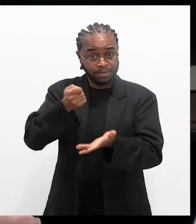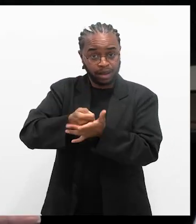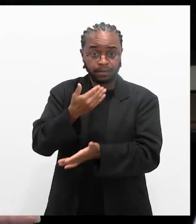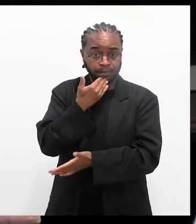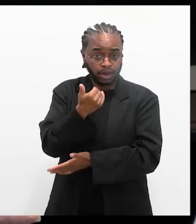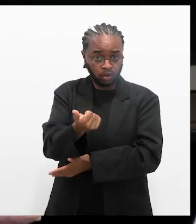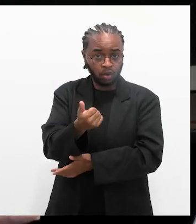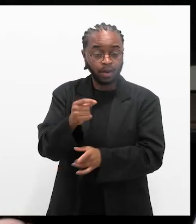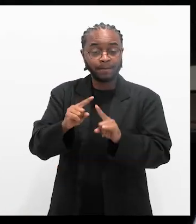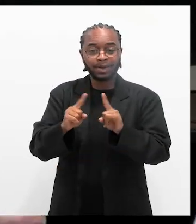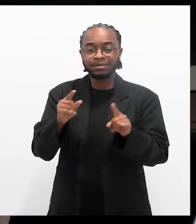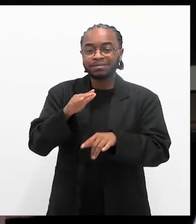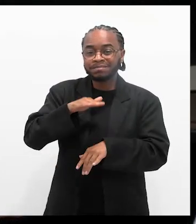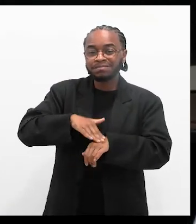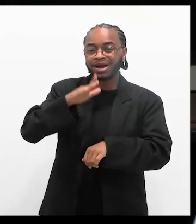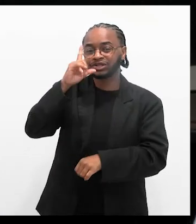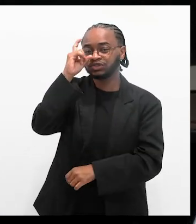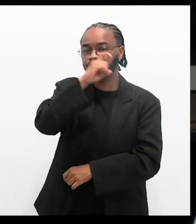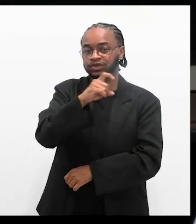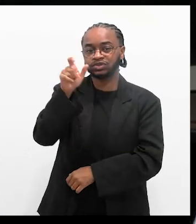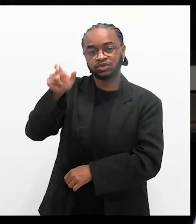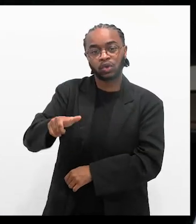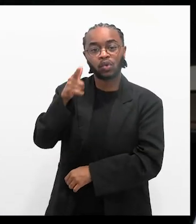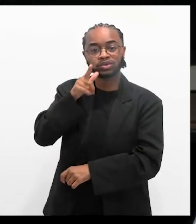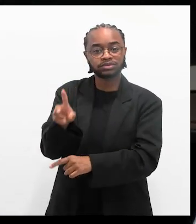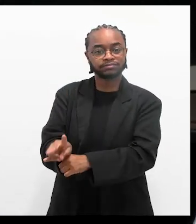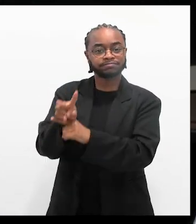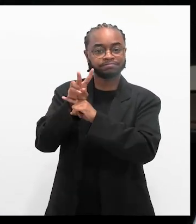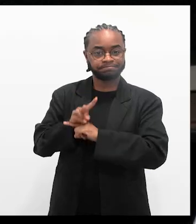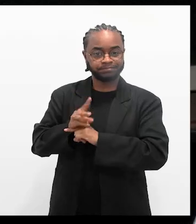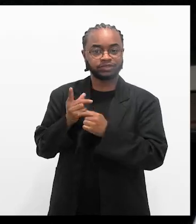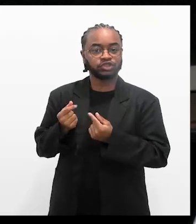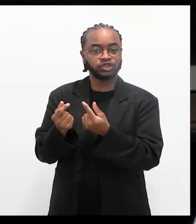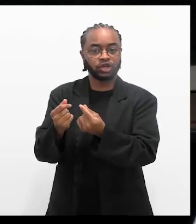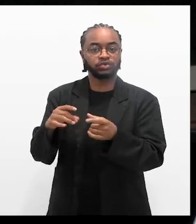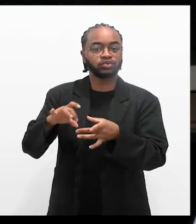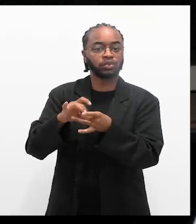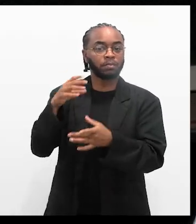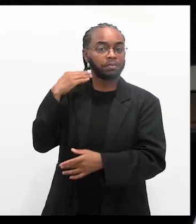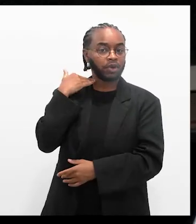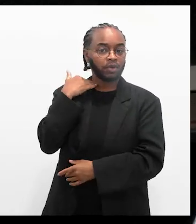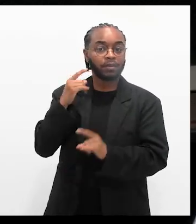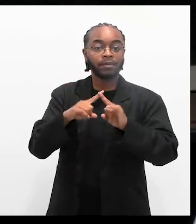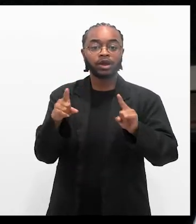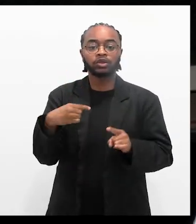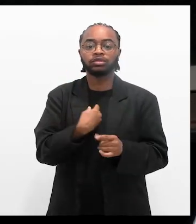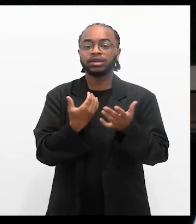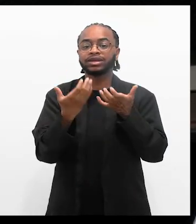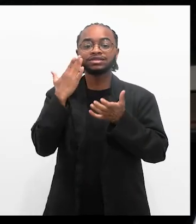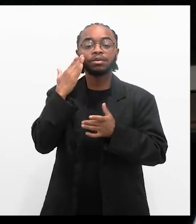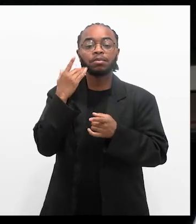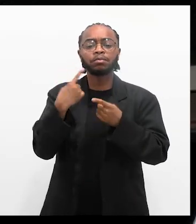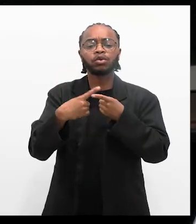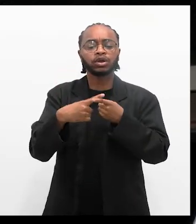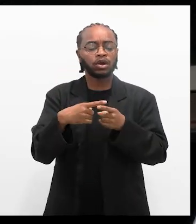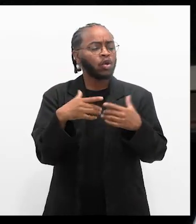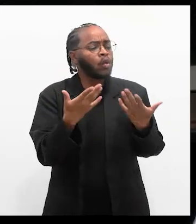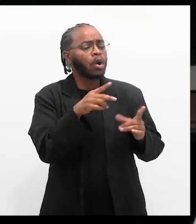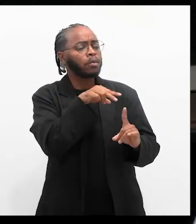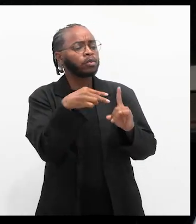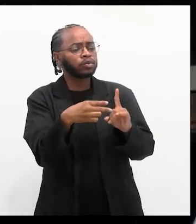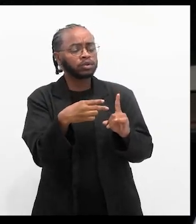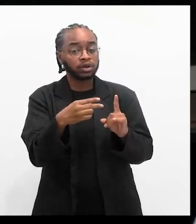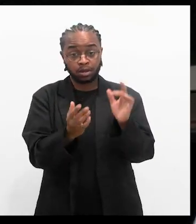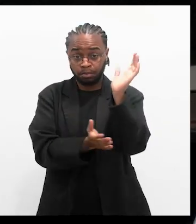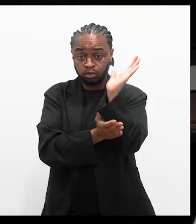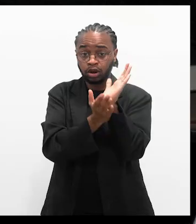melhor pagadora, é mais difícil para a mulher a tomada de empréstimo no banco. E a gente quer saber por quê. Sob que ponto de